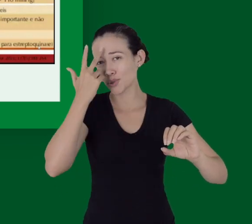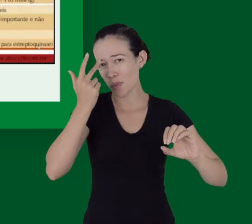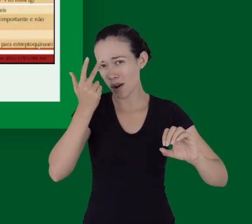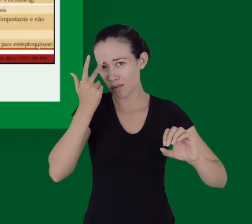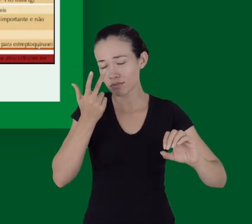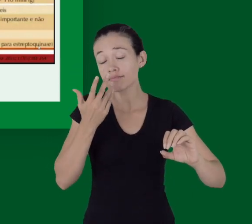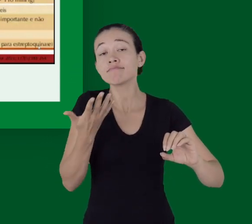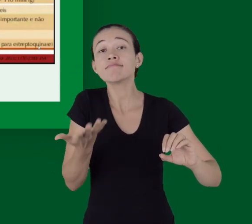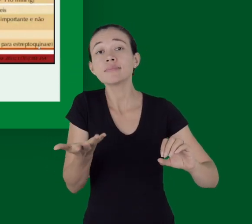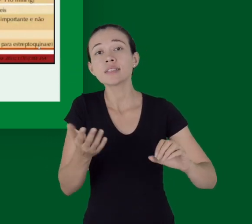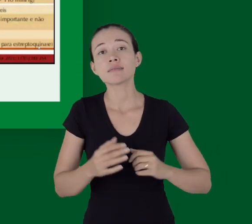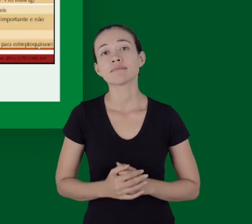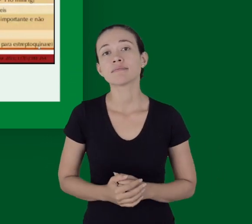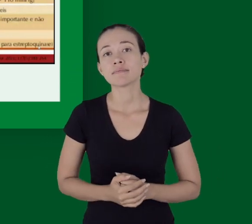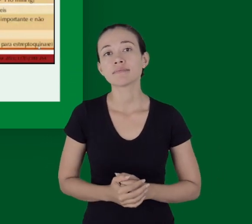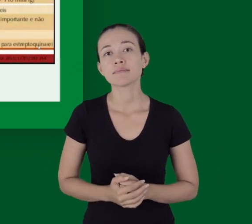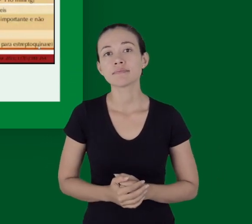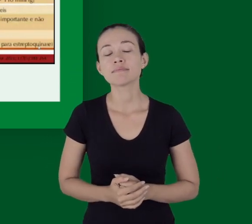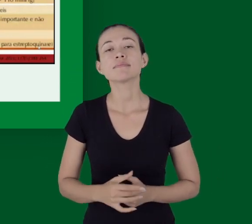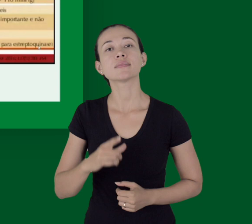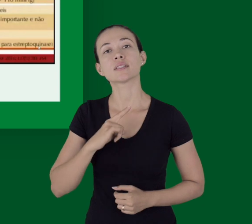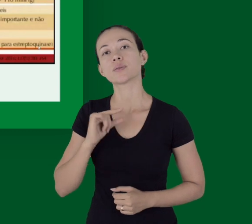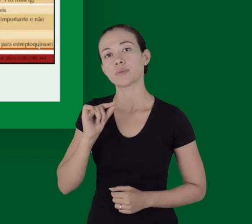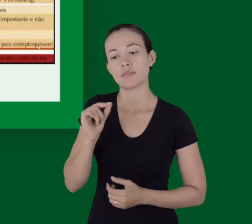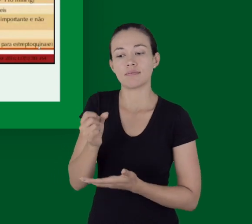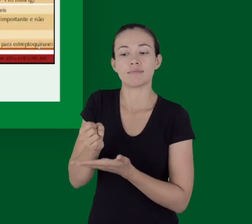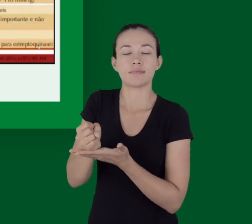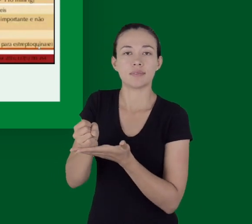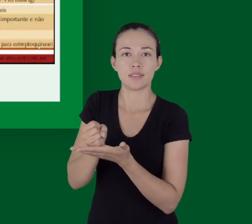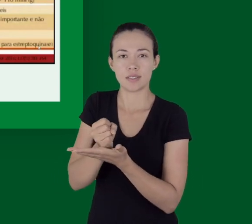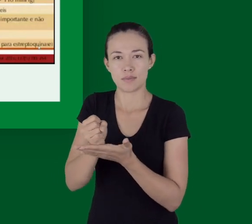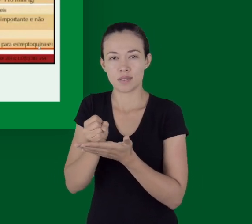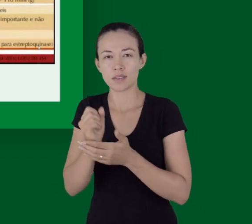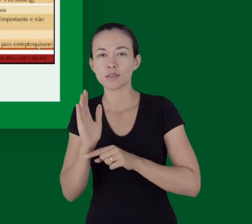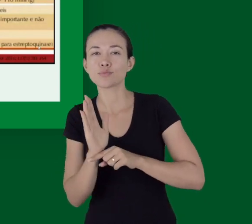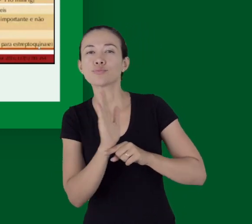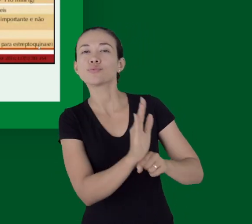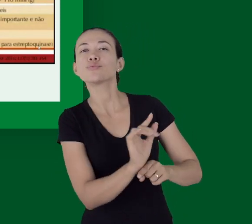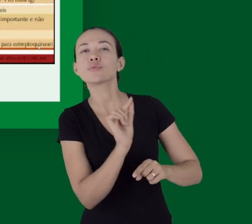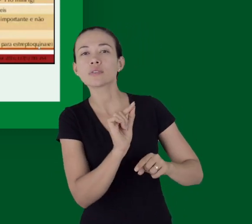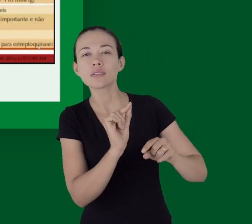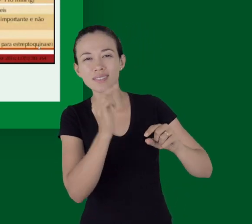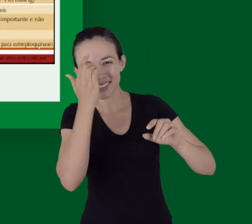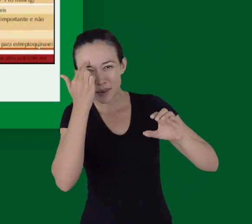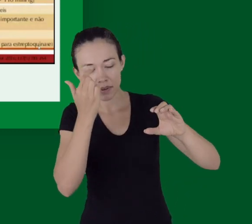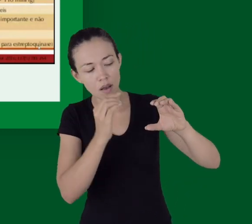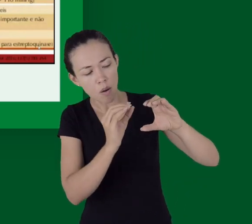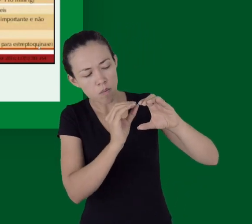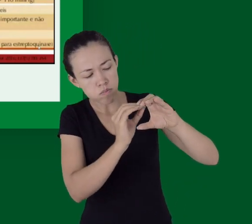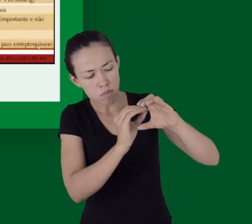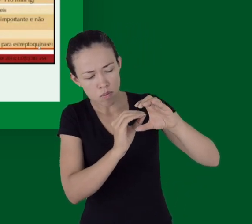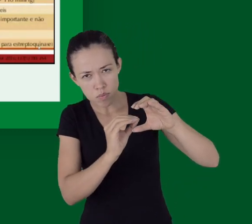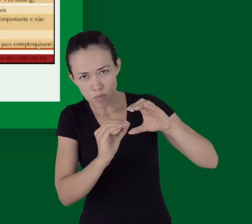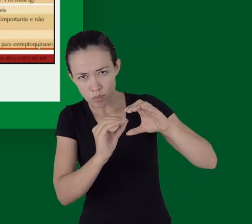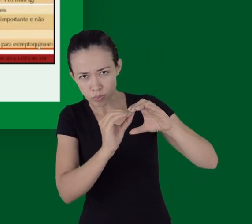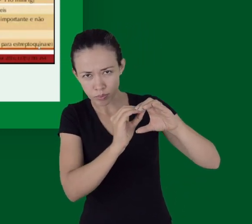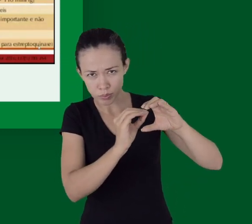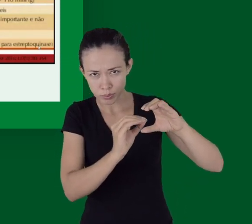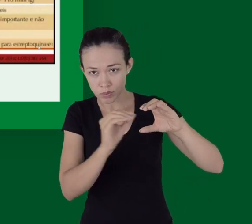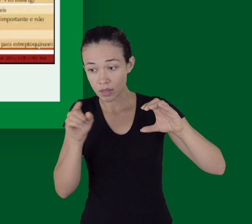né, que seria um outro tratamento, que é agir na placa já formada, né, na placa não, no coágulo já